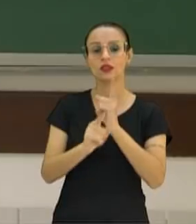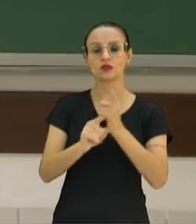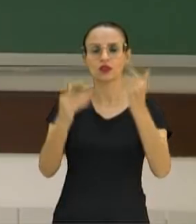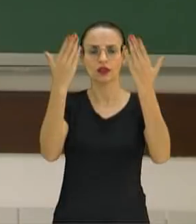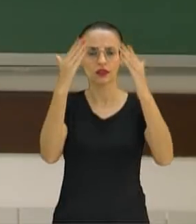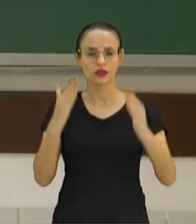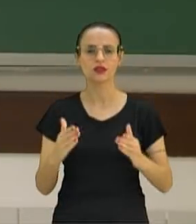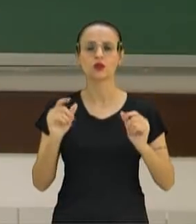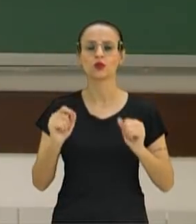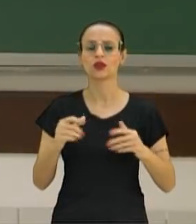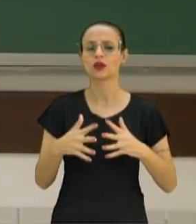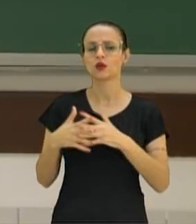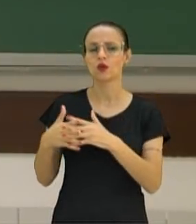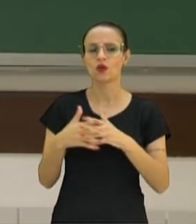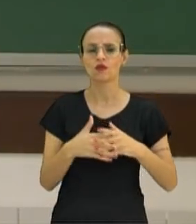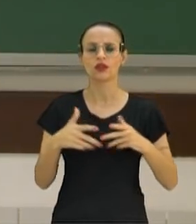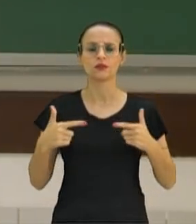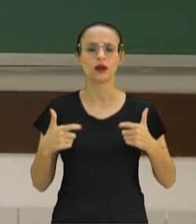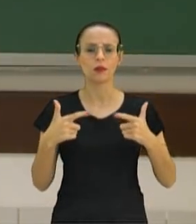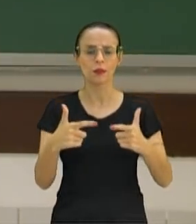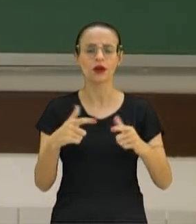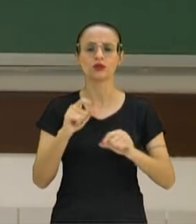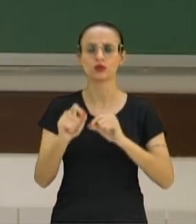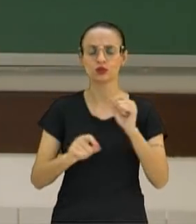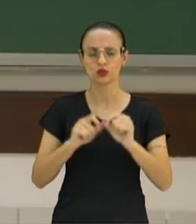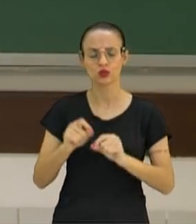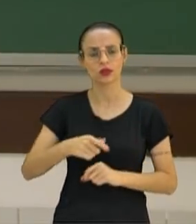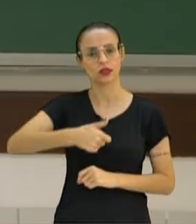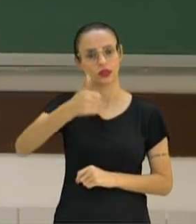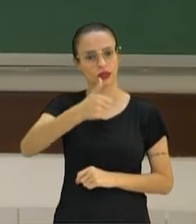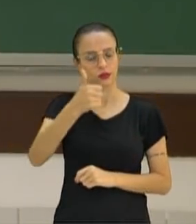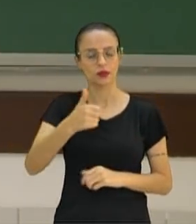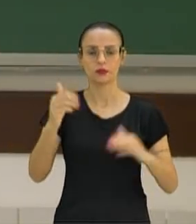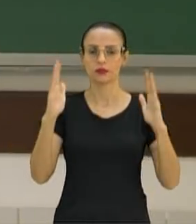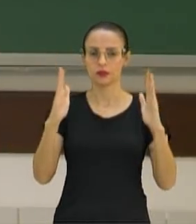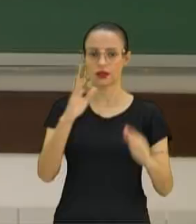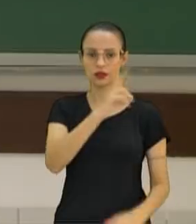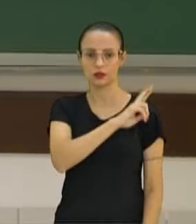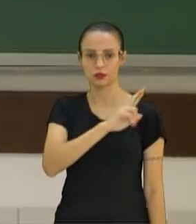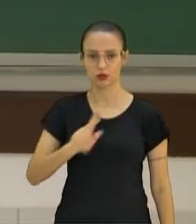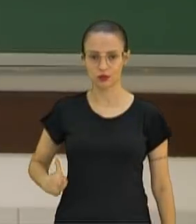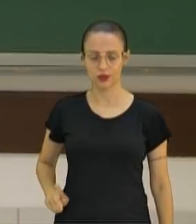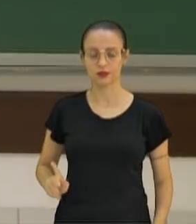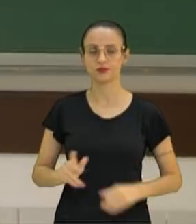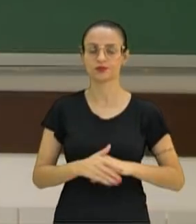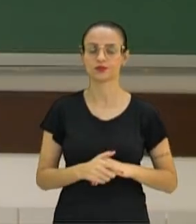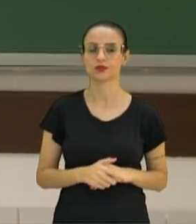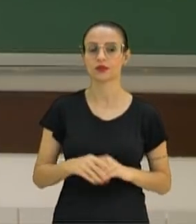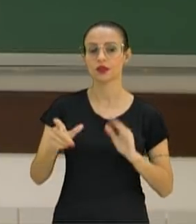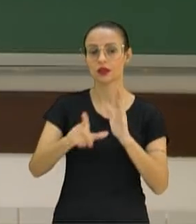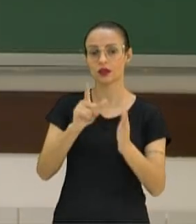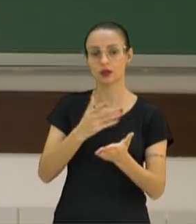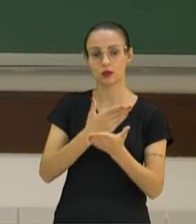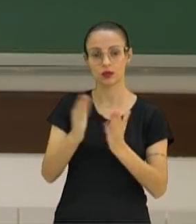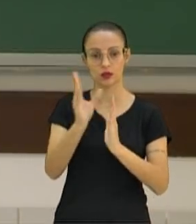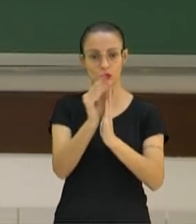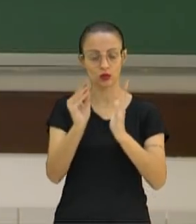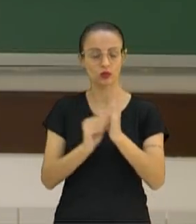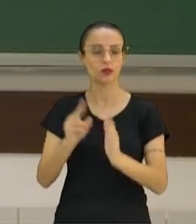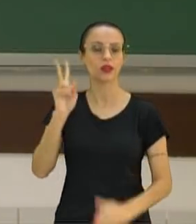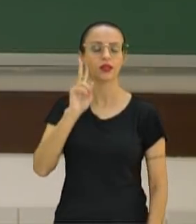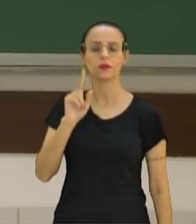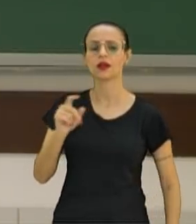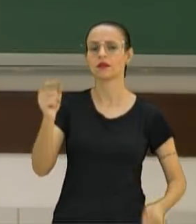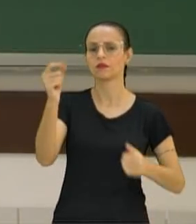esses conflitos de contestação da Primeira República. Antes da gente começar o conteúdo, vamos relembrar alguns